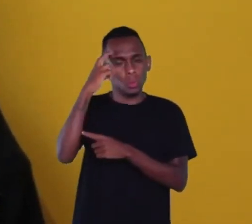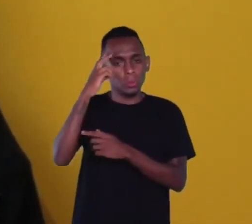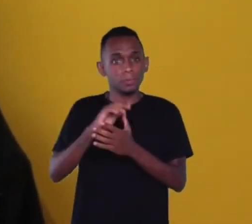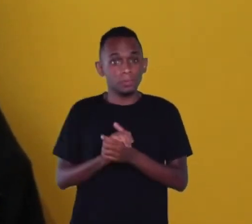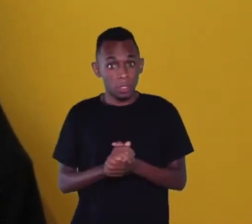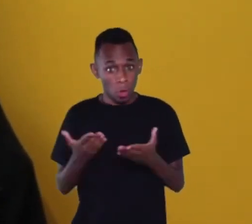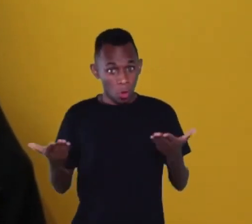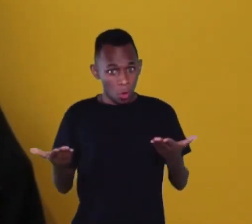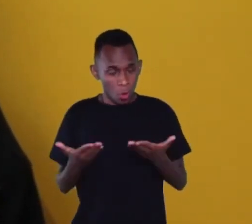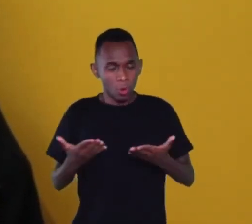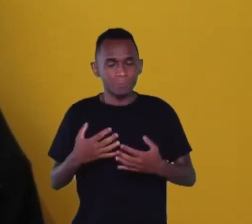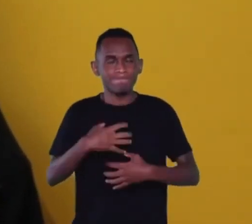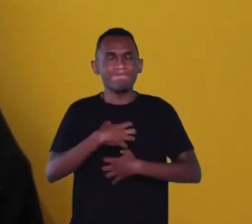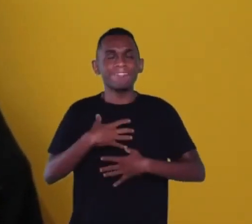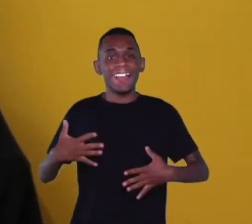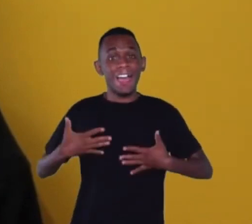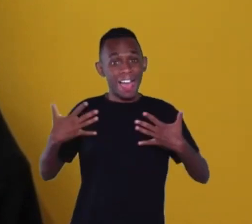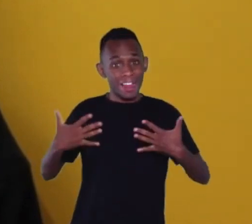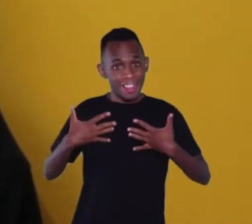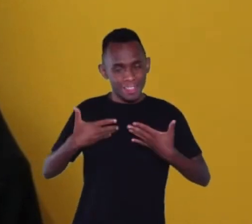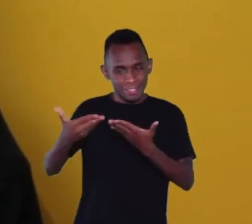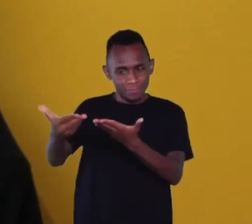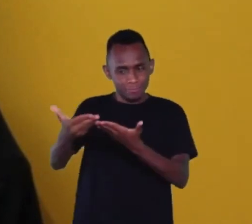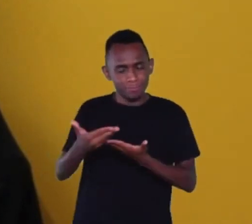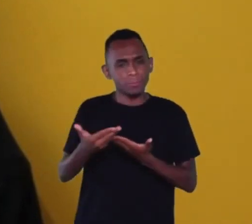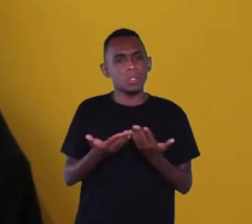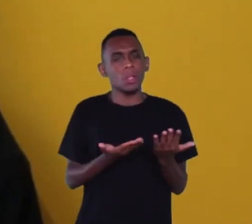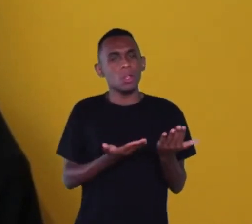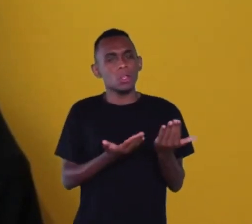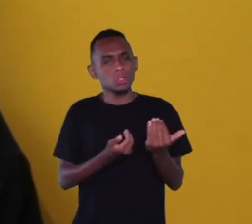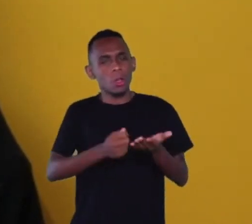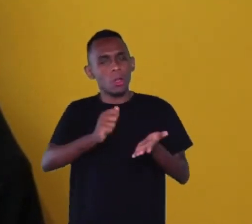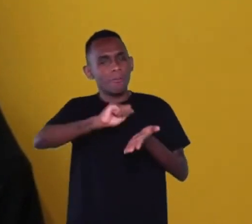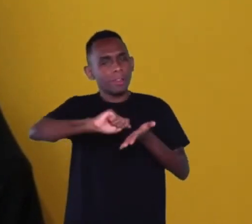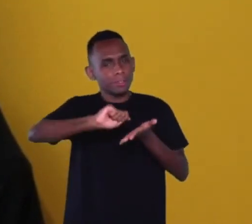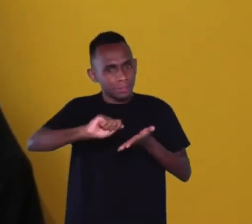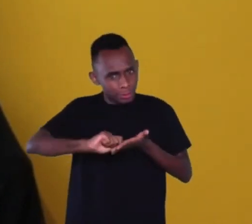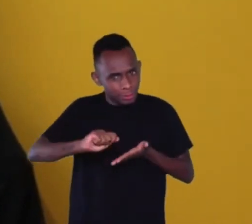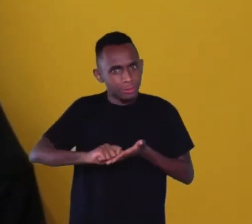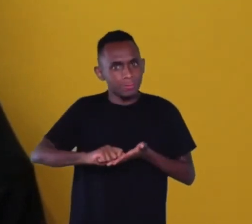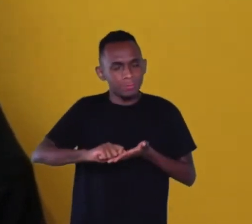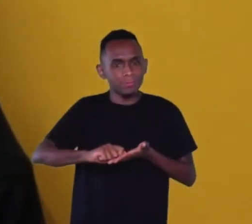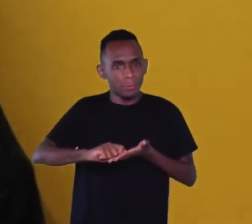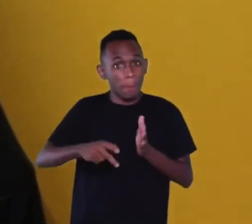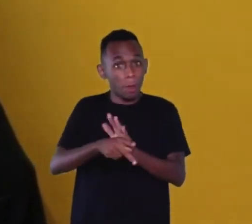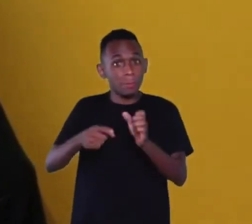gente tem a alegria de receber um jovem escritor itaunense,